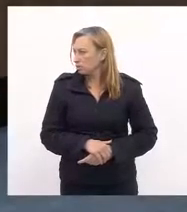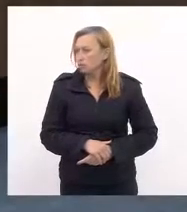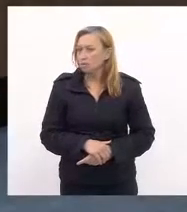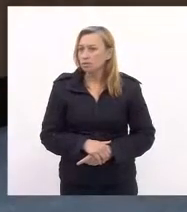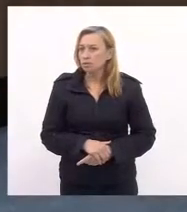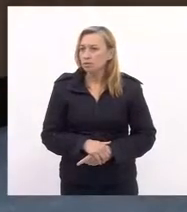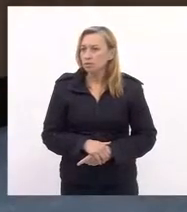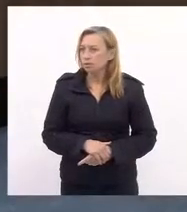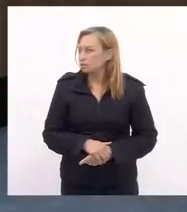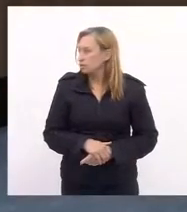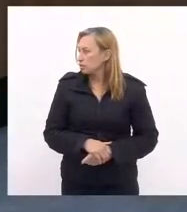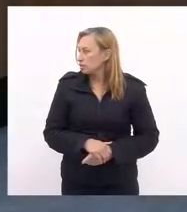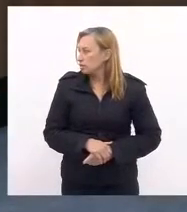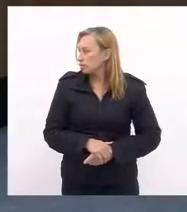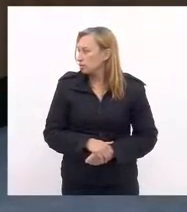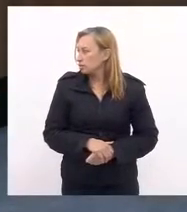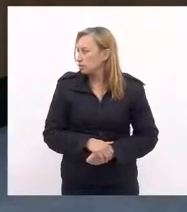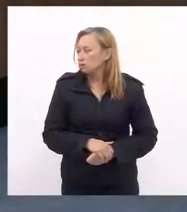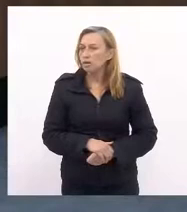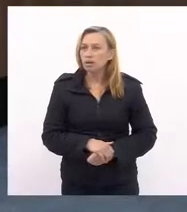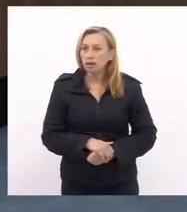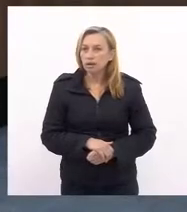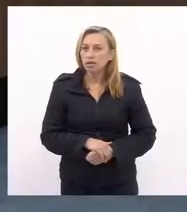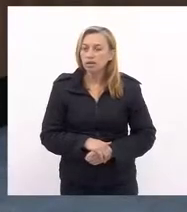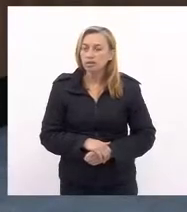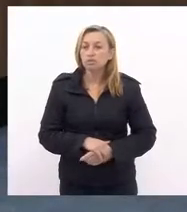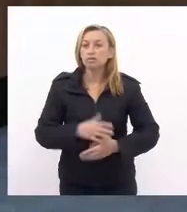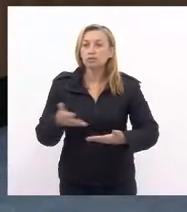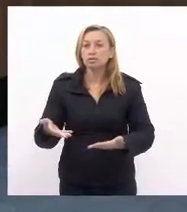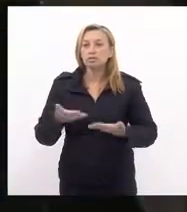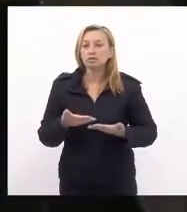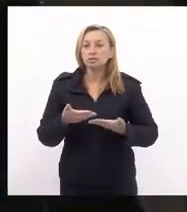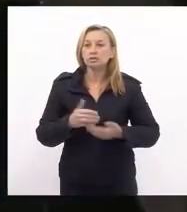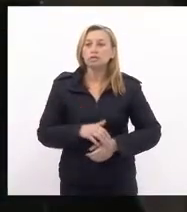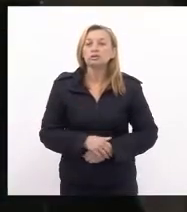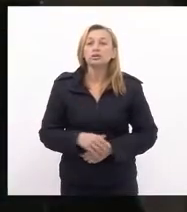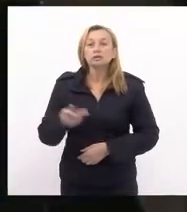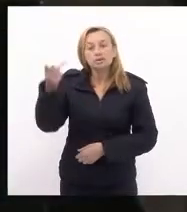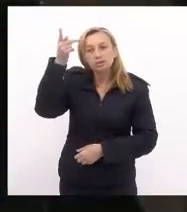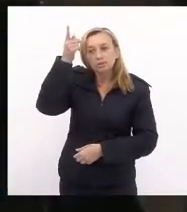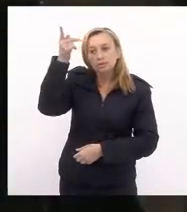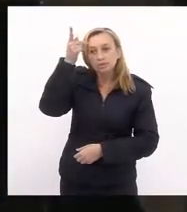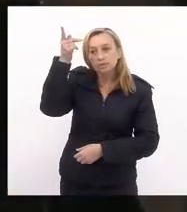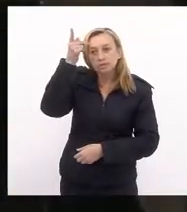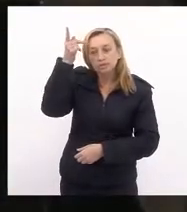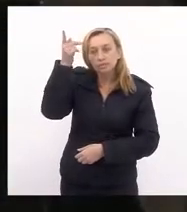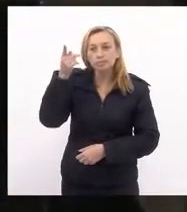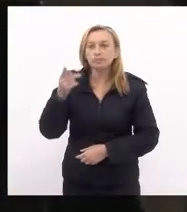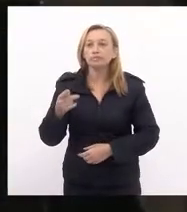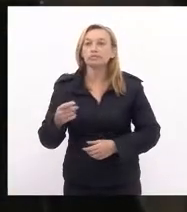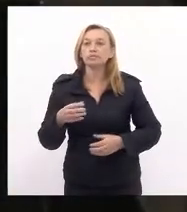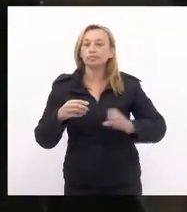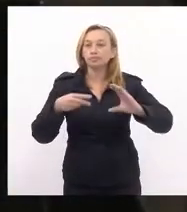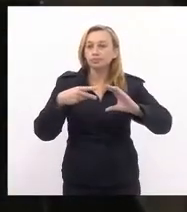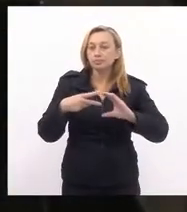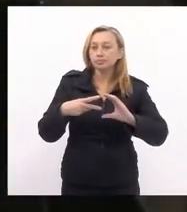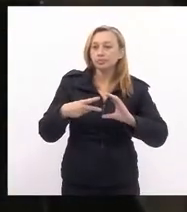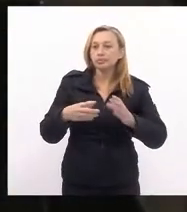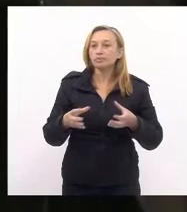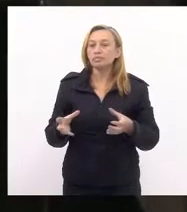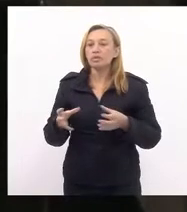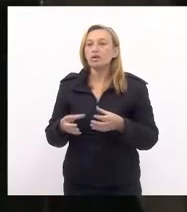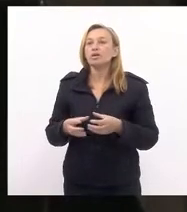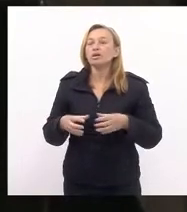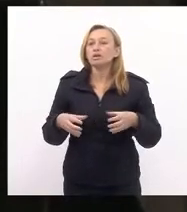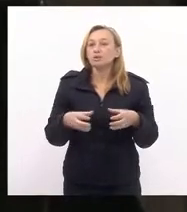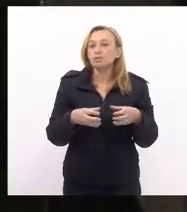A OCB tem um interreligioso. Estão vindo da Alesp, né, de São Paulo, da Câmara de Deputados, lutando simplesmente